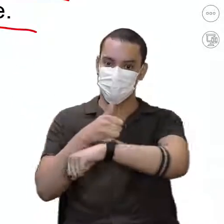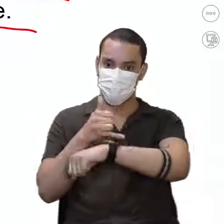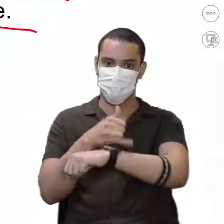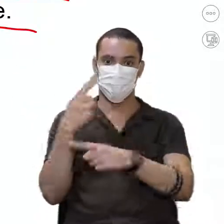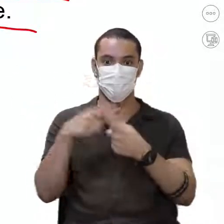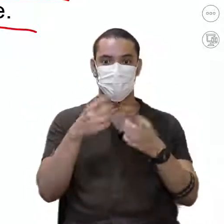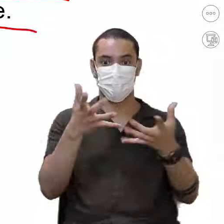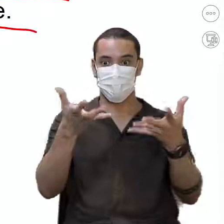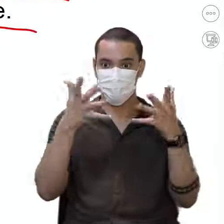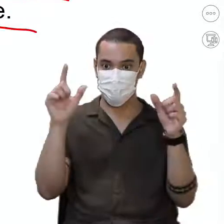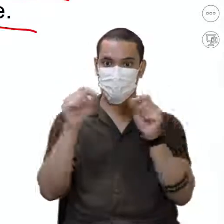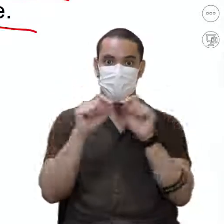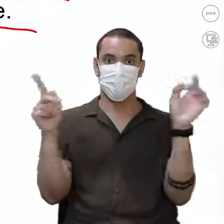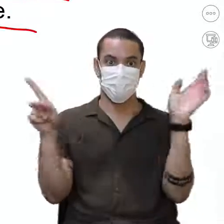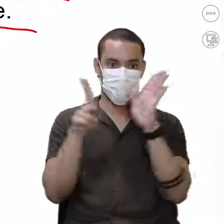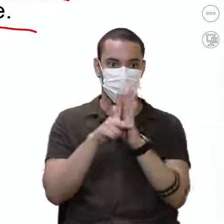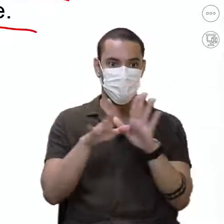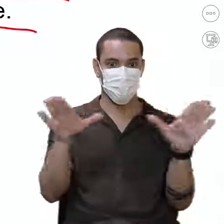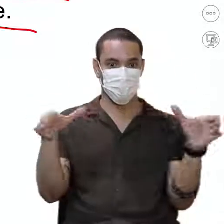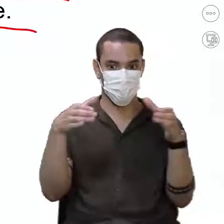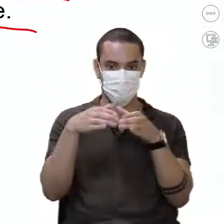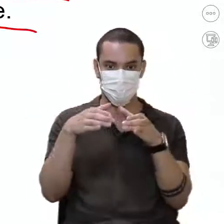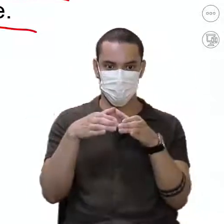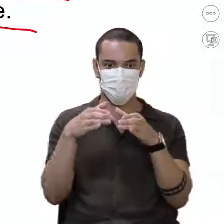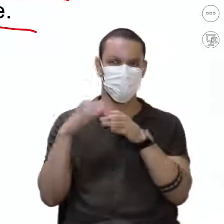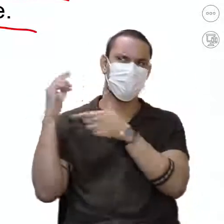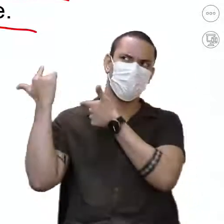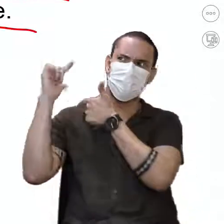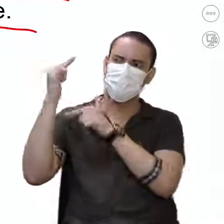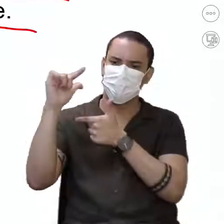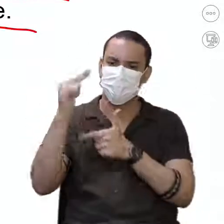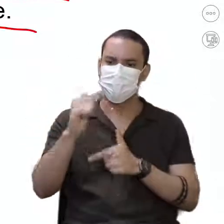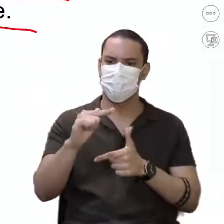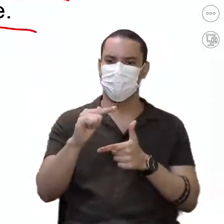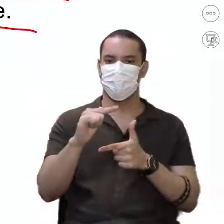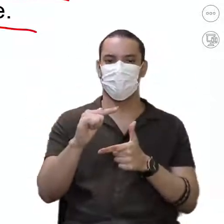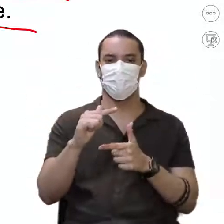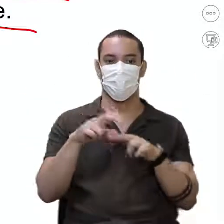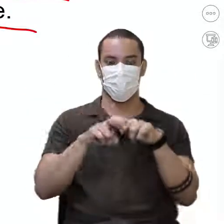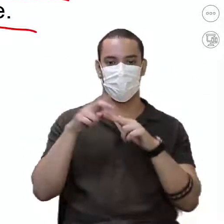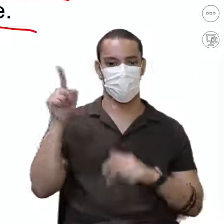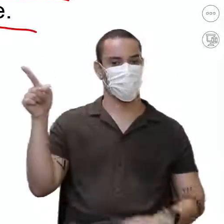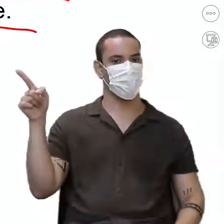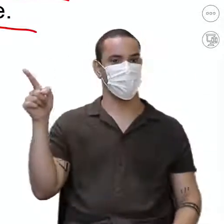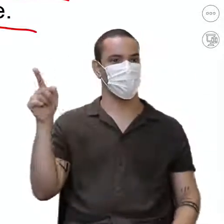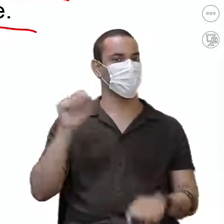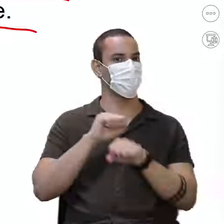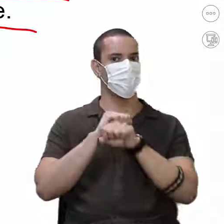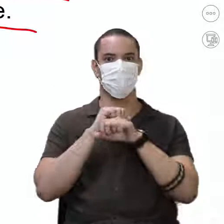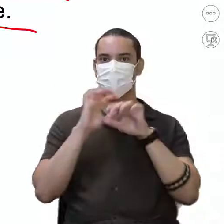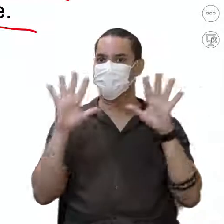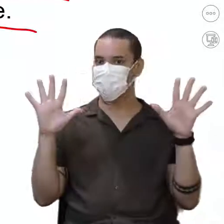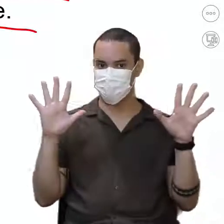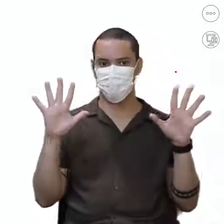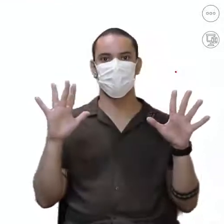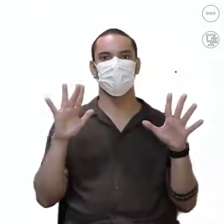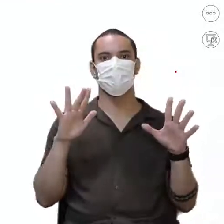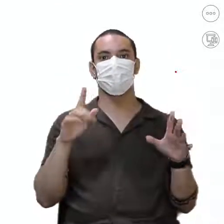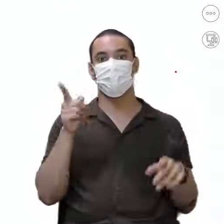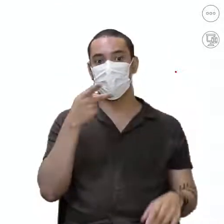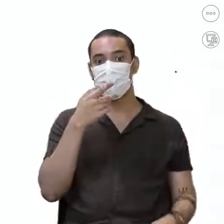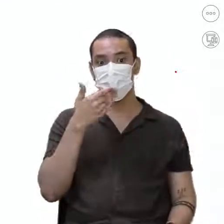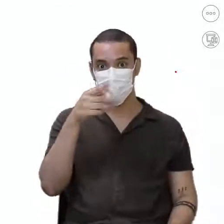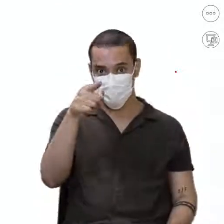você quiser fazer parte dessa grande tradição artística. Então essa parte aqui não tem nada mais tendencioso que isso,